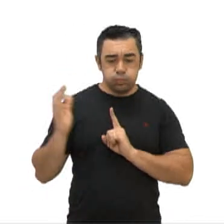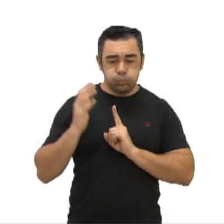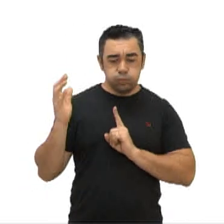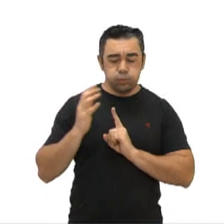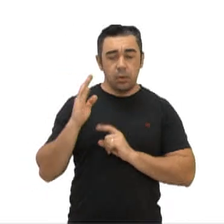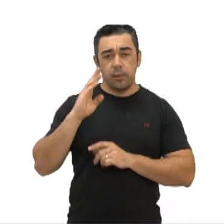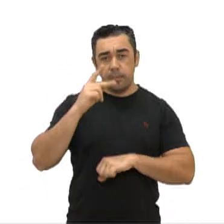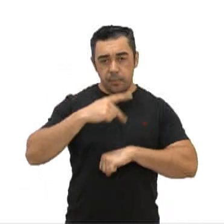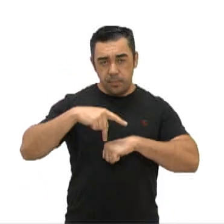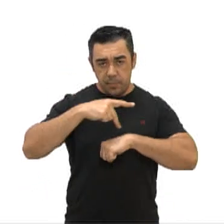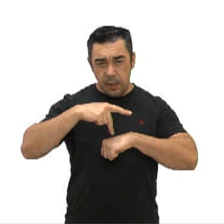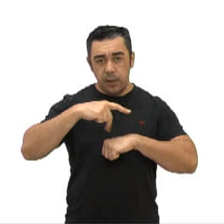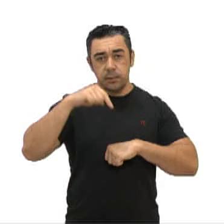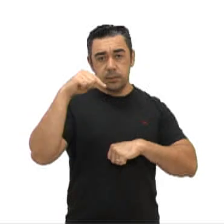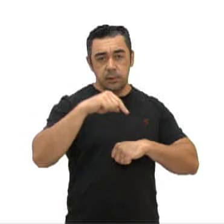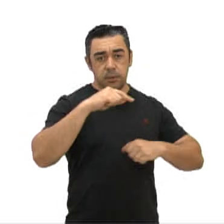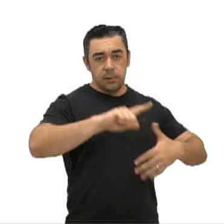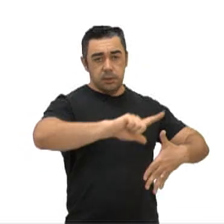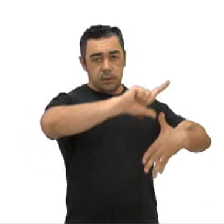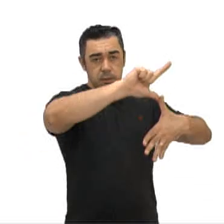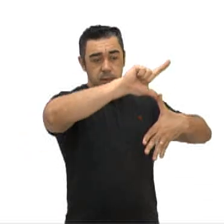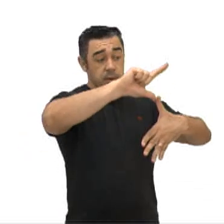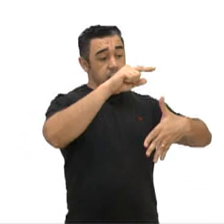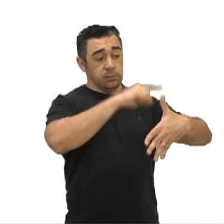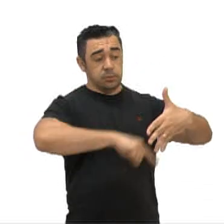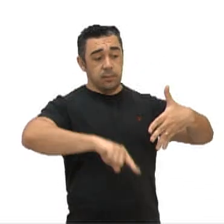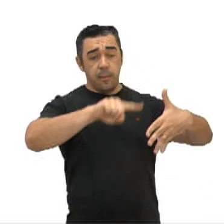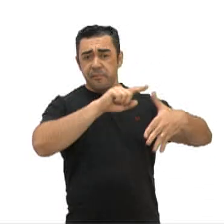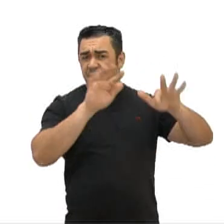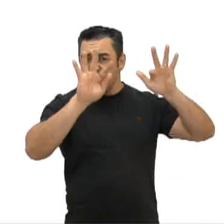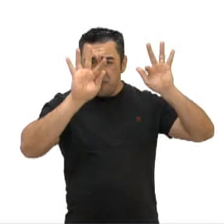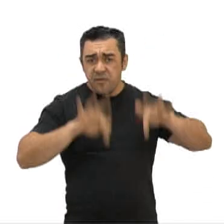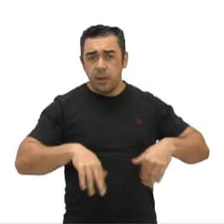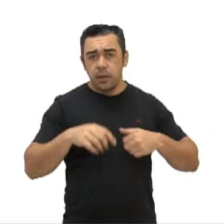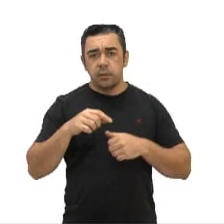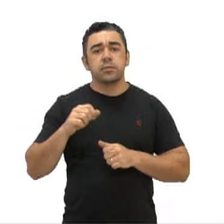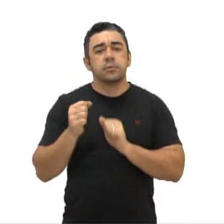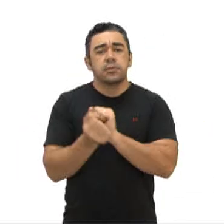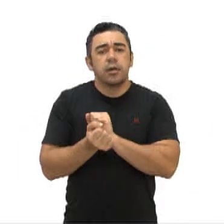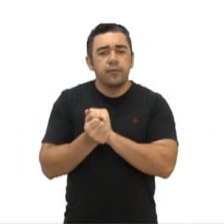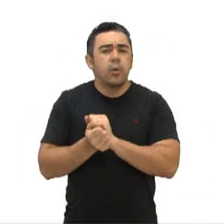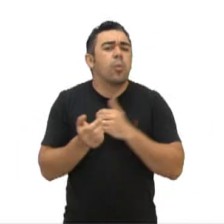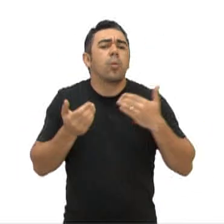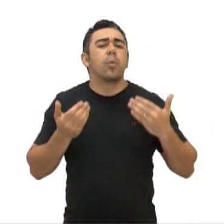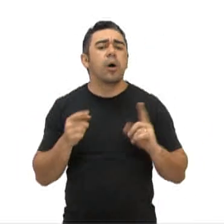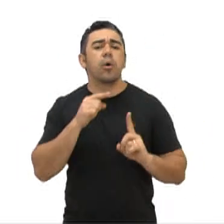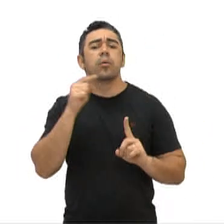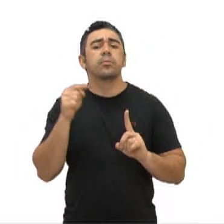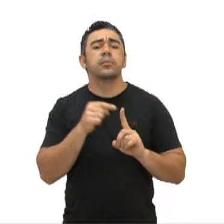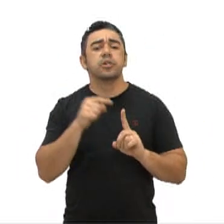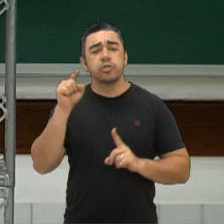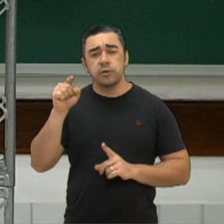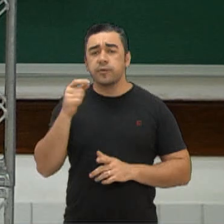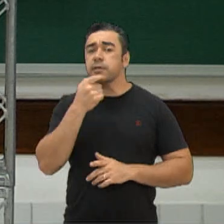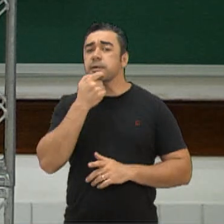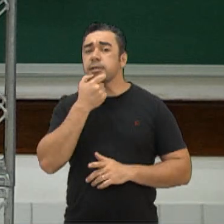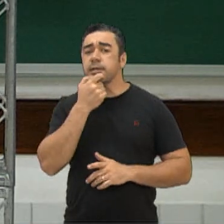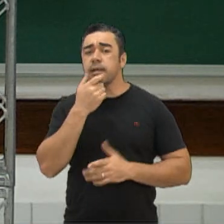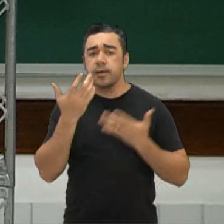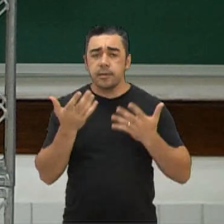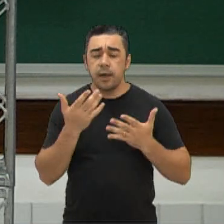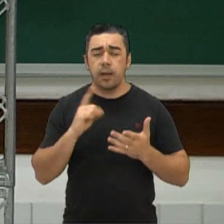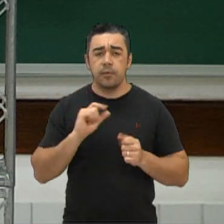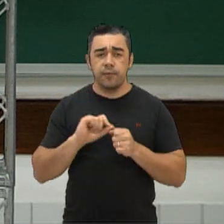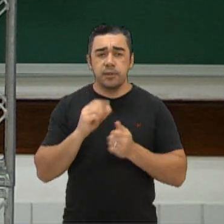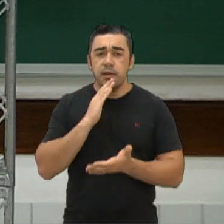os países latino-americanos a acabar com a escravidão. Qual era o objetivo da Inglaterra em pressionar os países